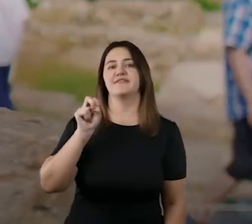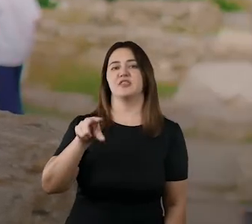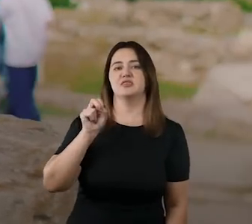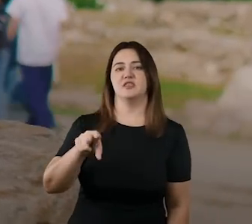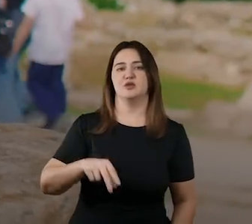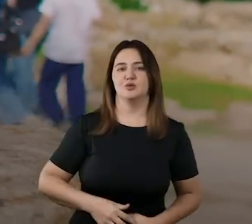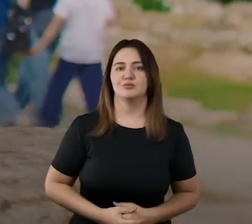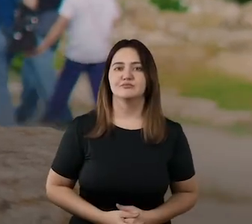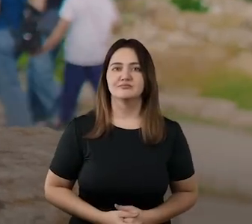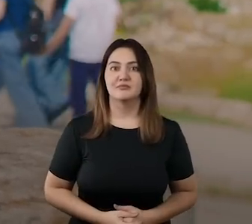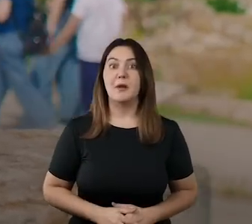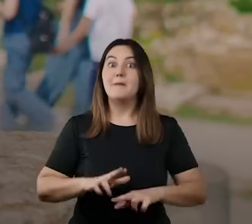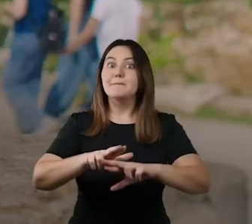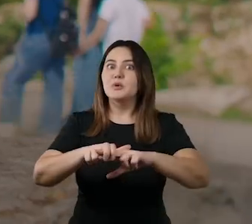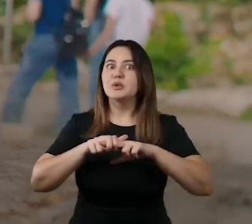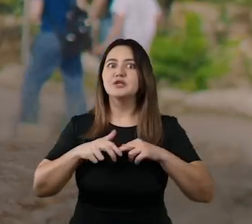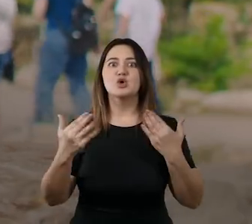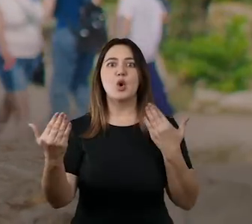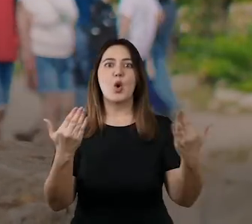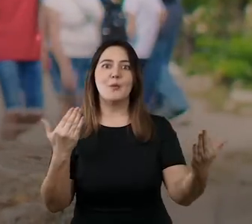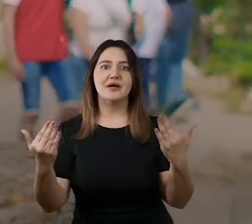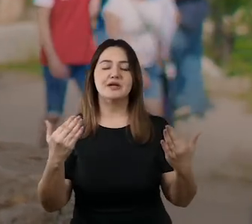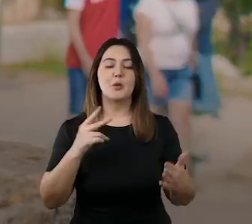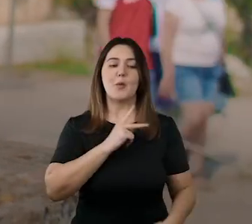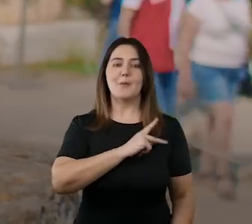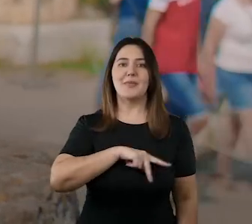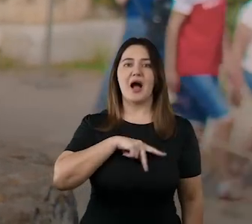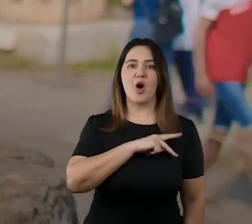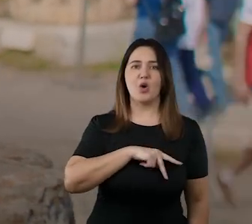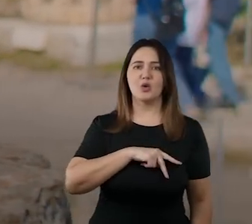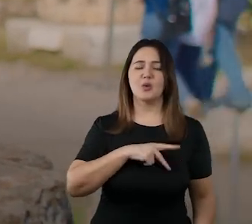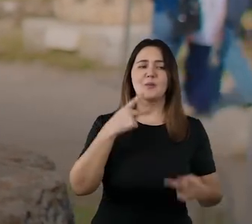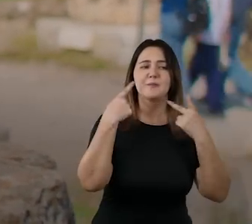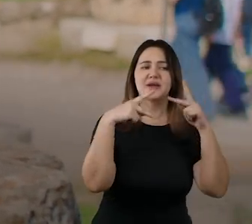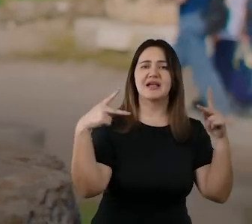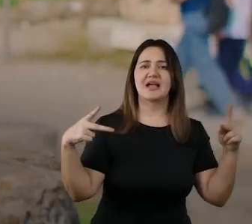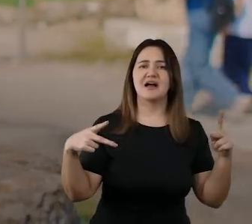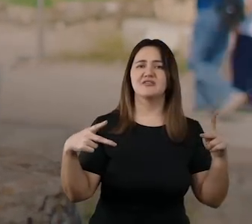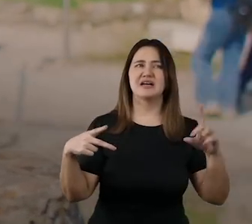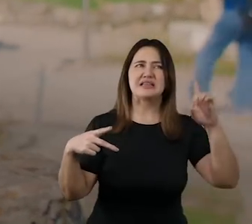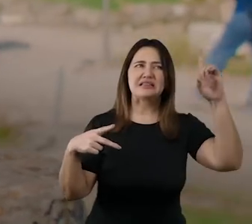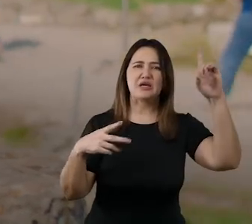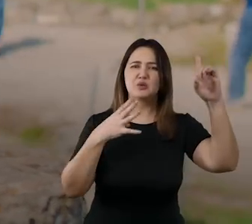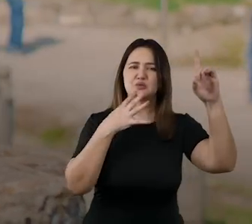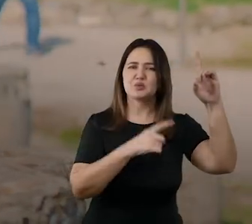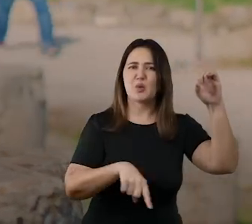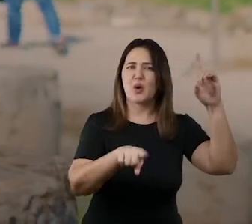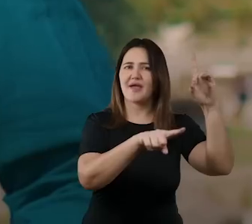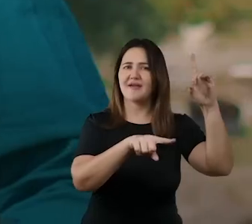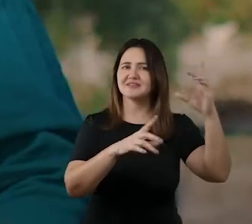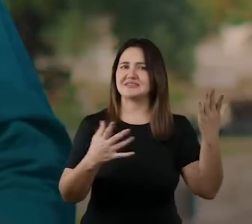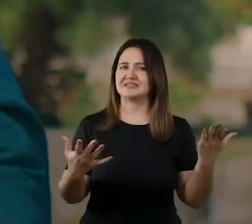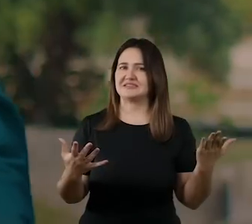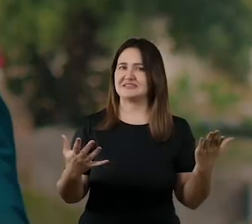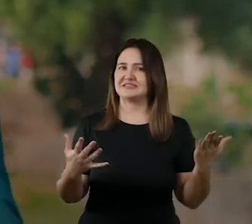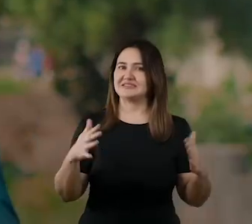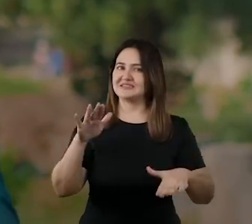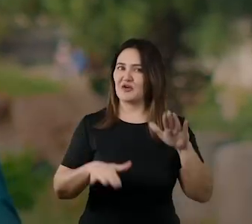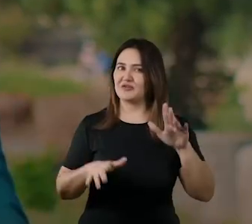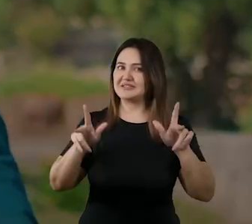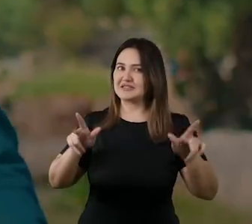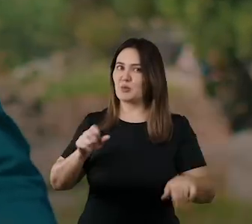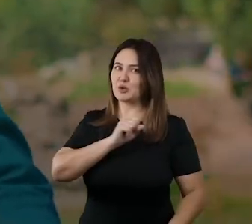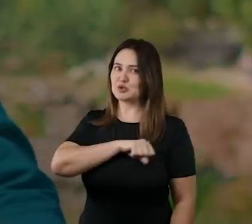deuses estranhos, será que ele não estava sofrendo indiretamente a mesma ameaça de Sócrates? E por isso o